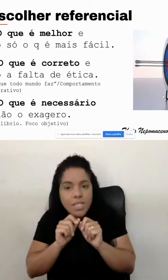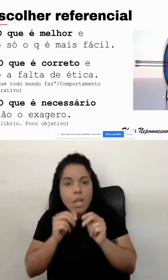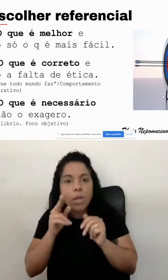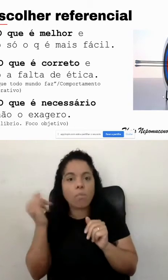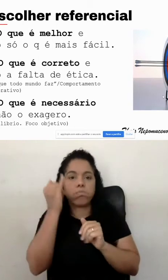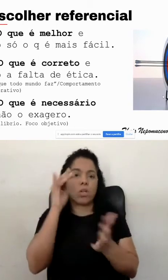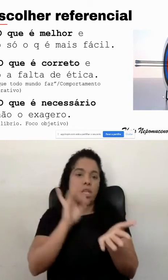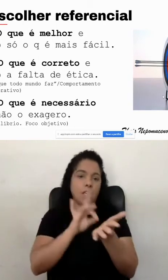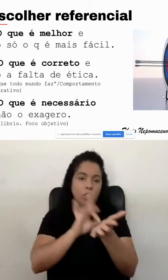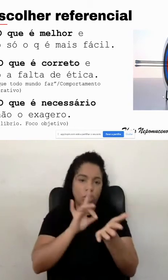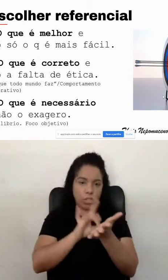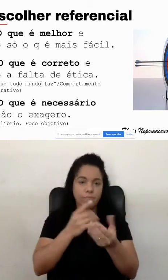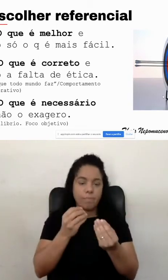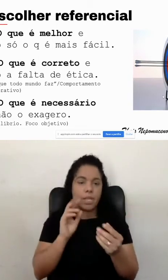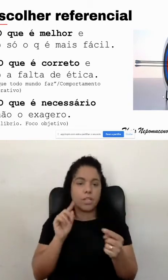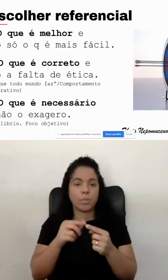escolha de referencial.